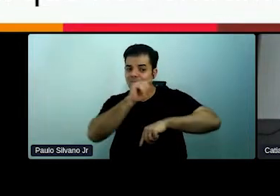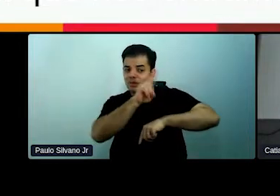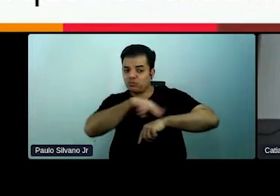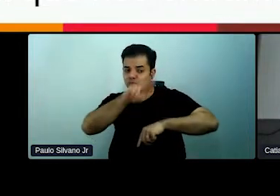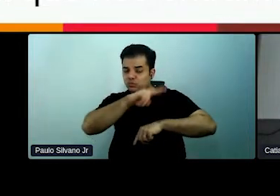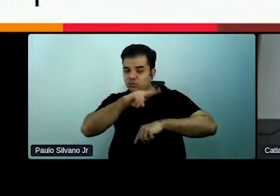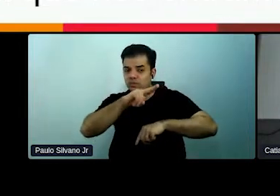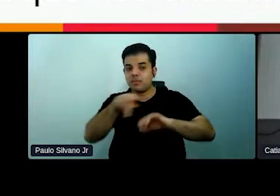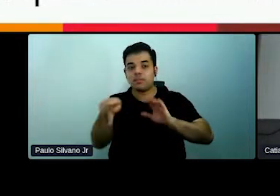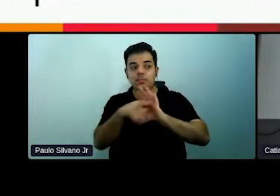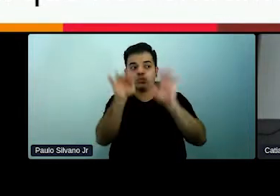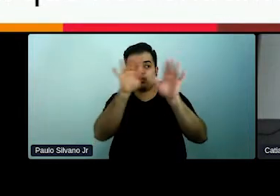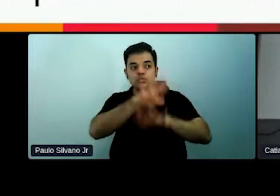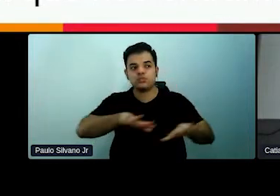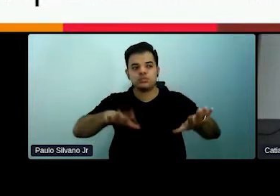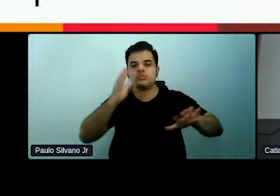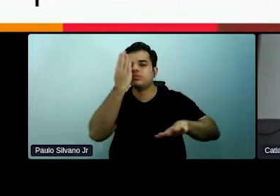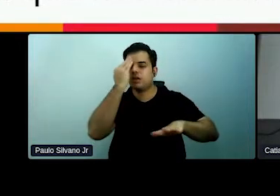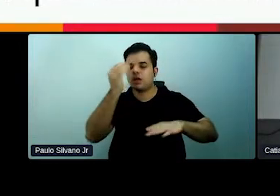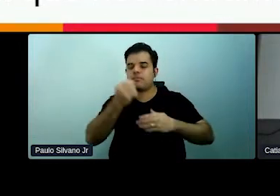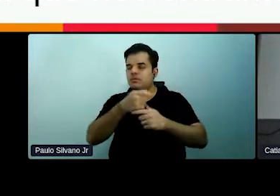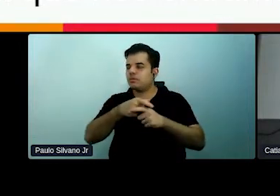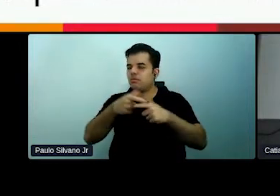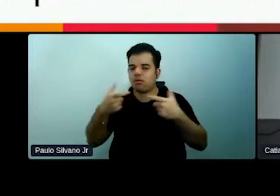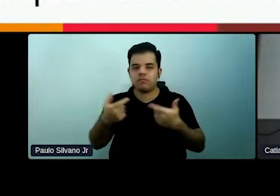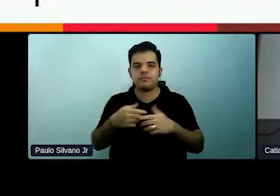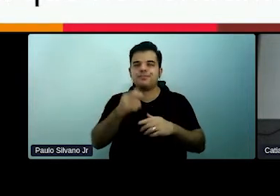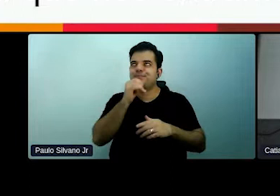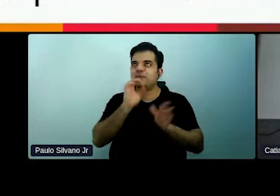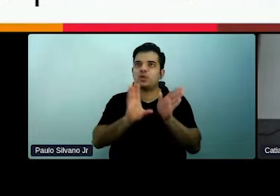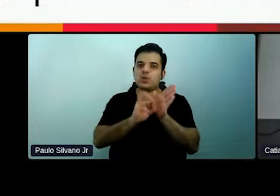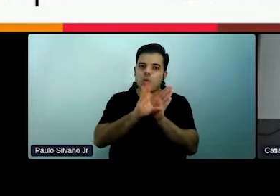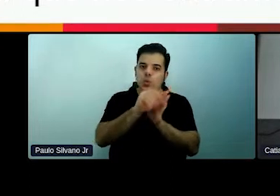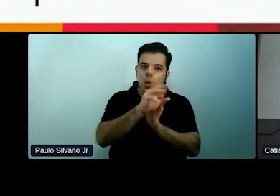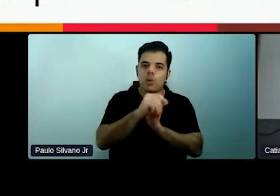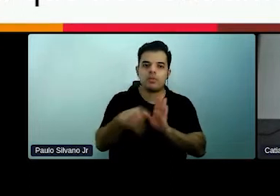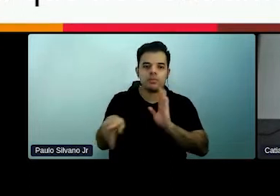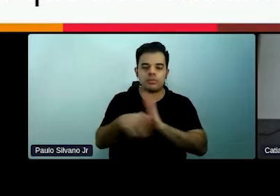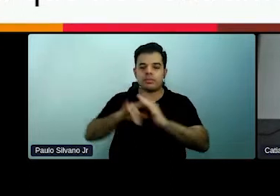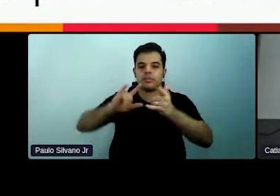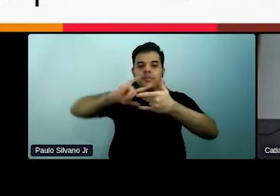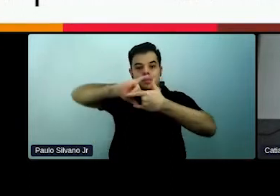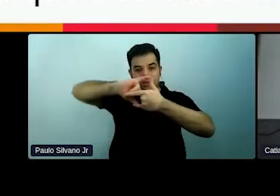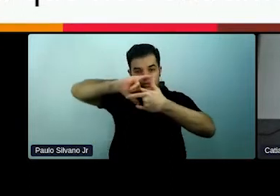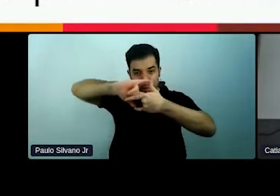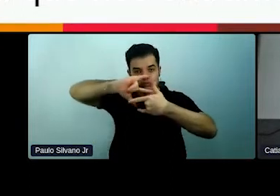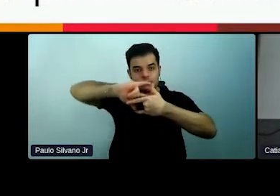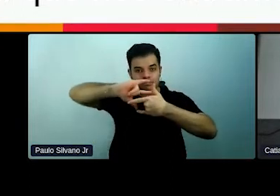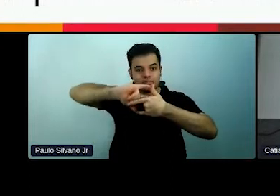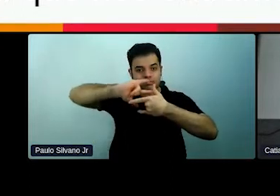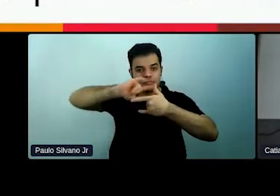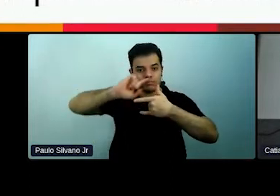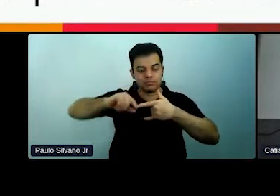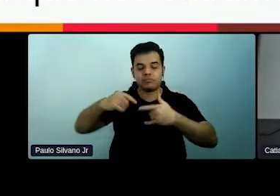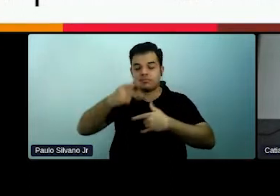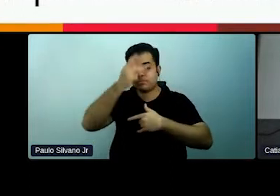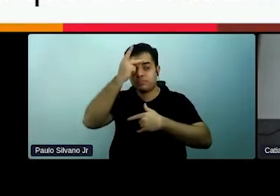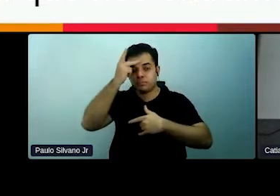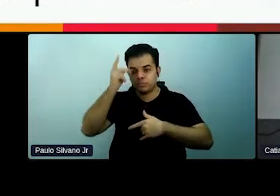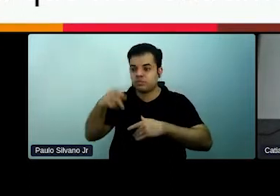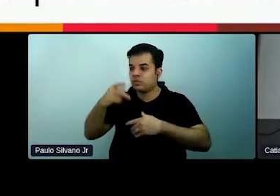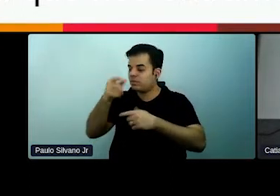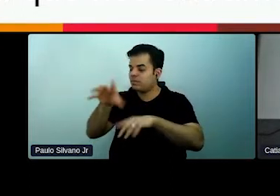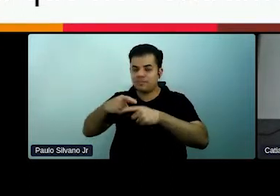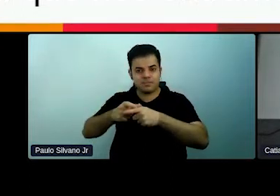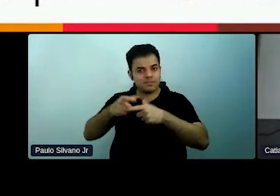o mercado já sabe isso, grandes players, né? Então a gente sabe que o Google, a Microsoft são pessoas que mais contratam. Agora o